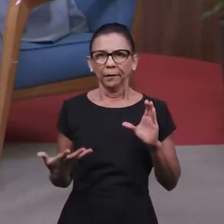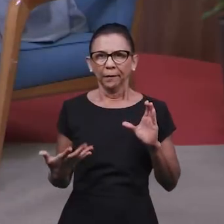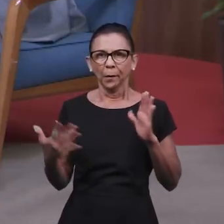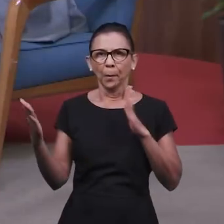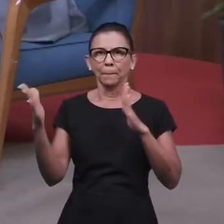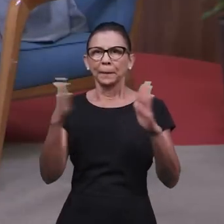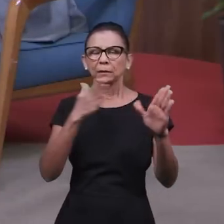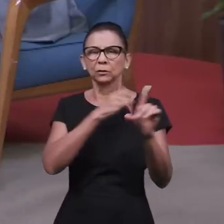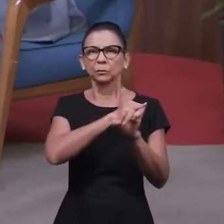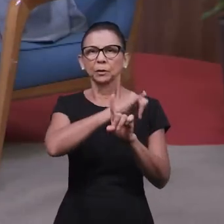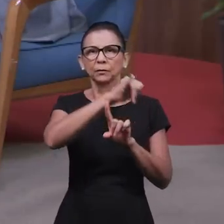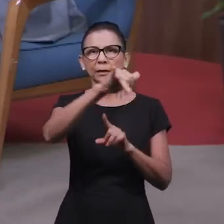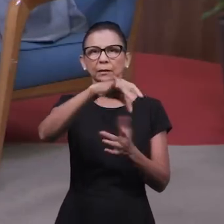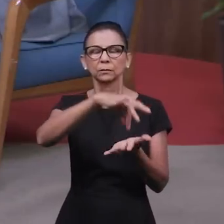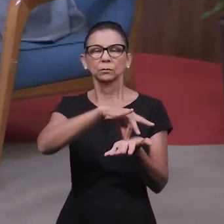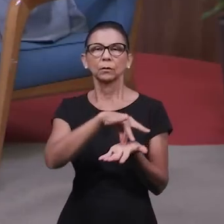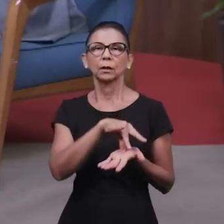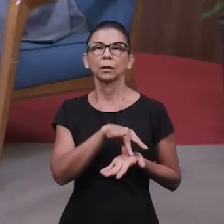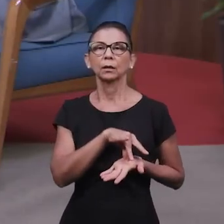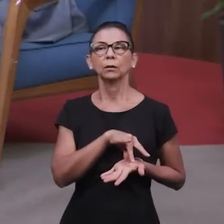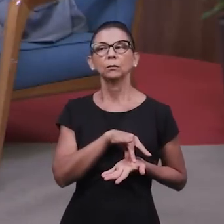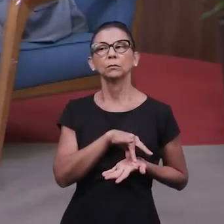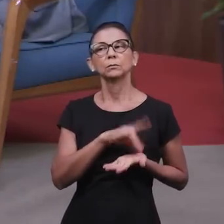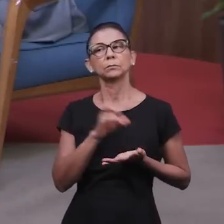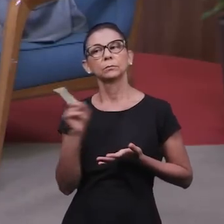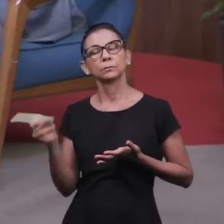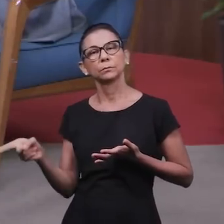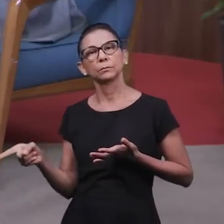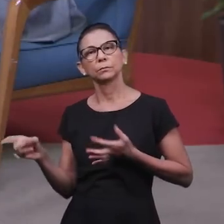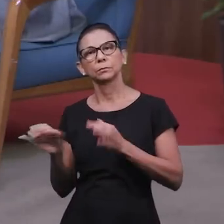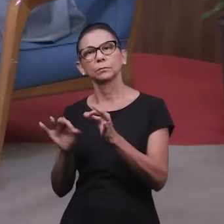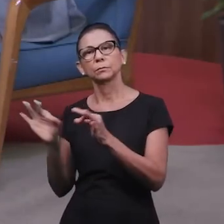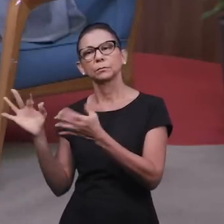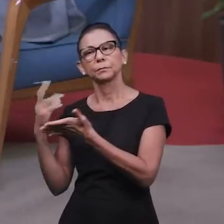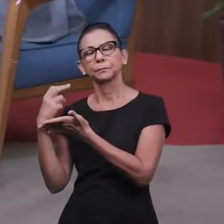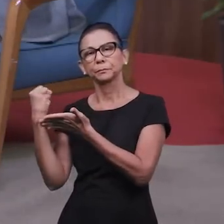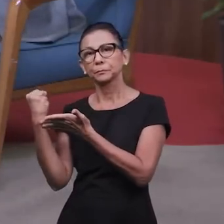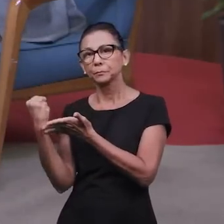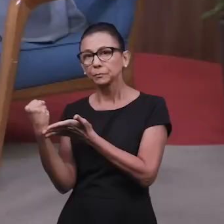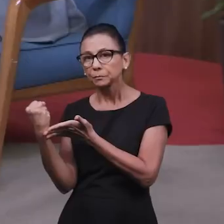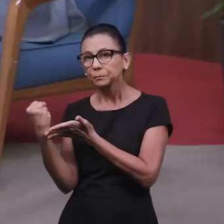momento profético que nós estamos vivendo, quer dizer, uma igreja que se prepara para o